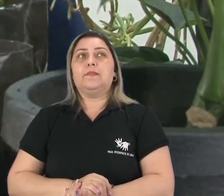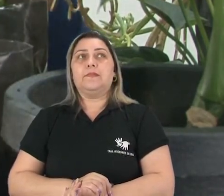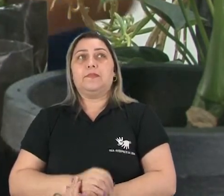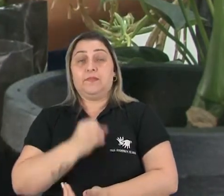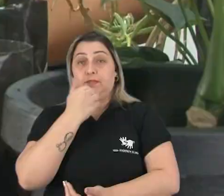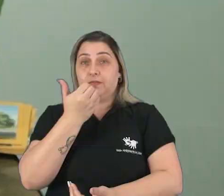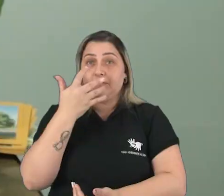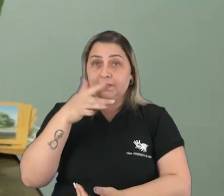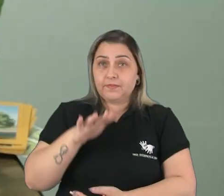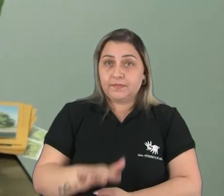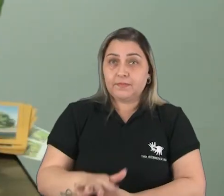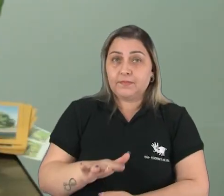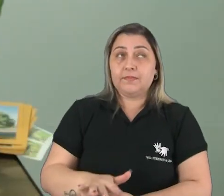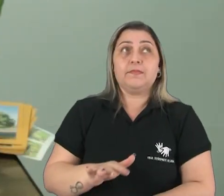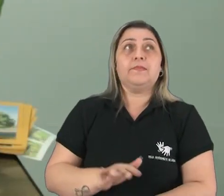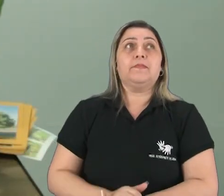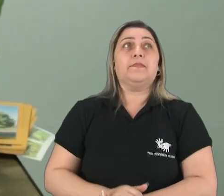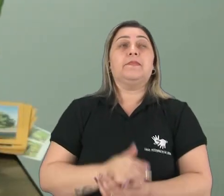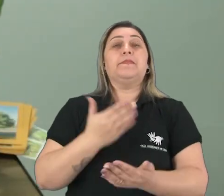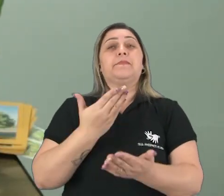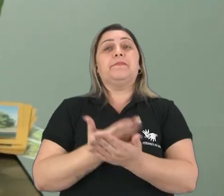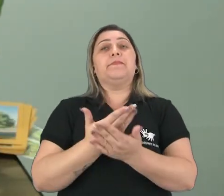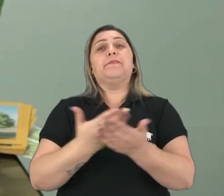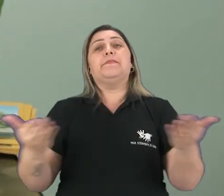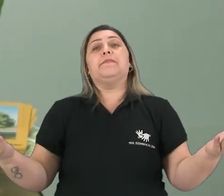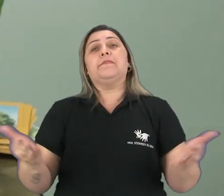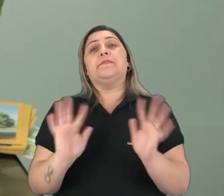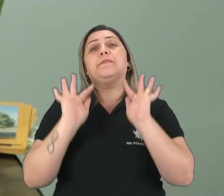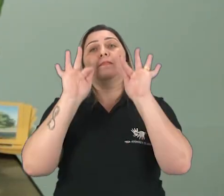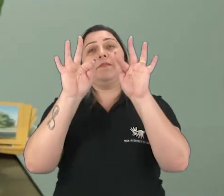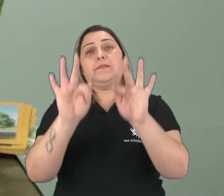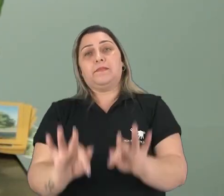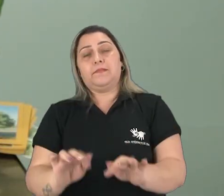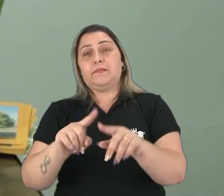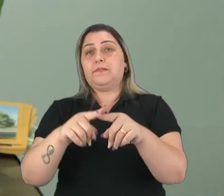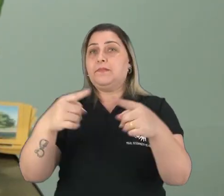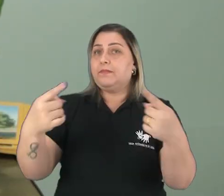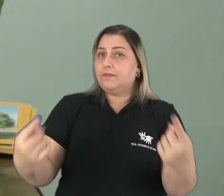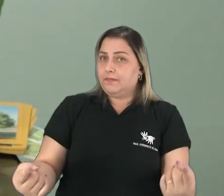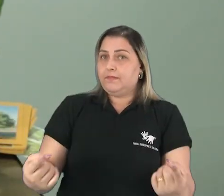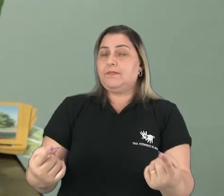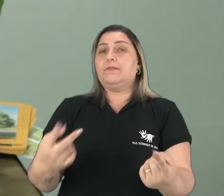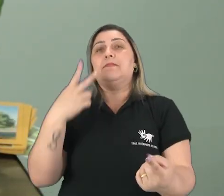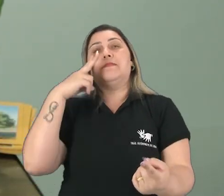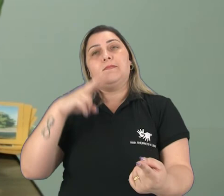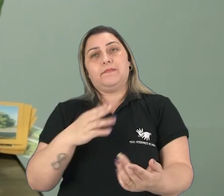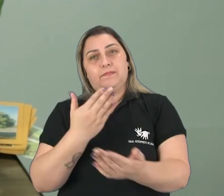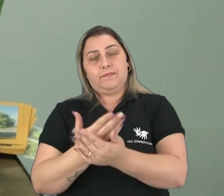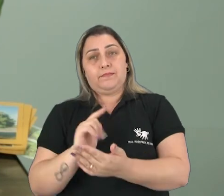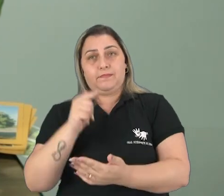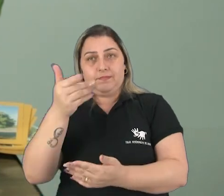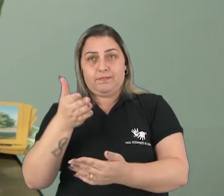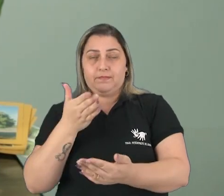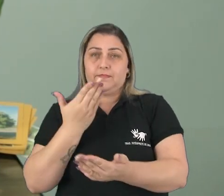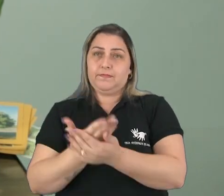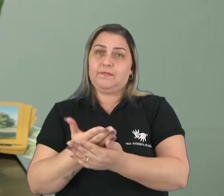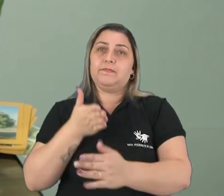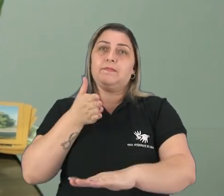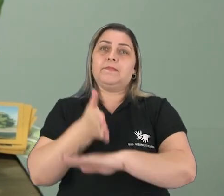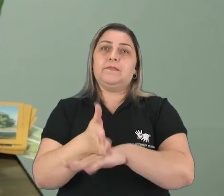Muito bem, crianças. A nossa aula de hoje chegou ao fim. Mas para esta e outras